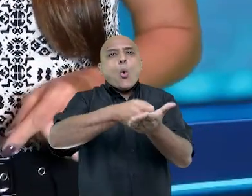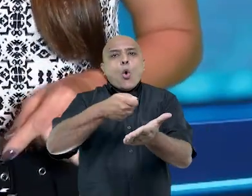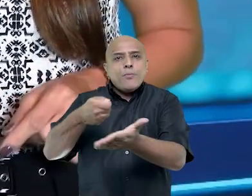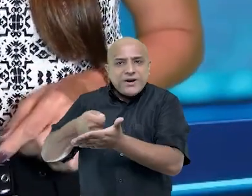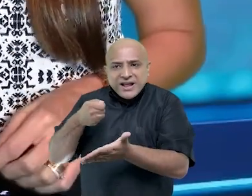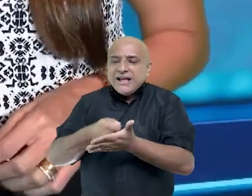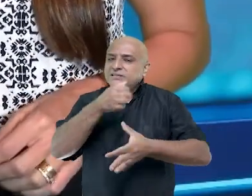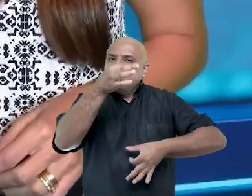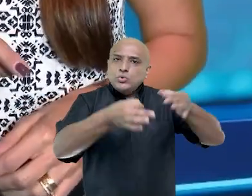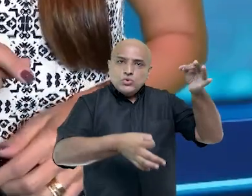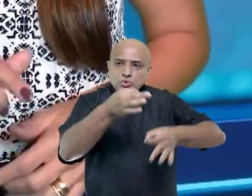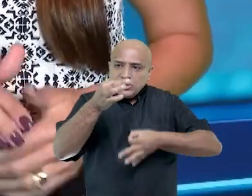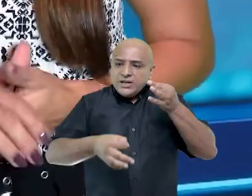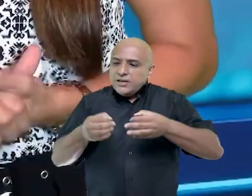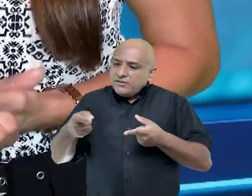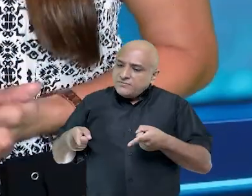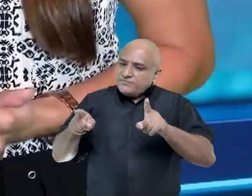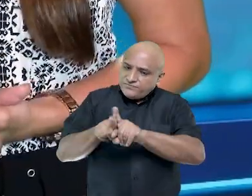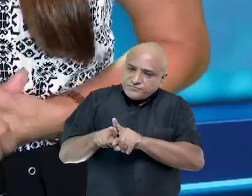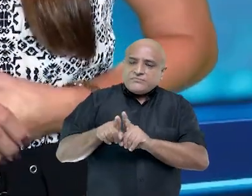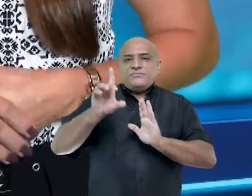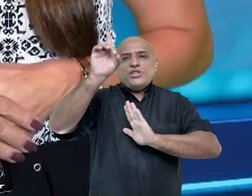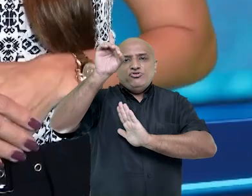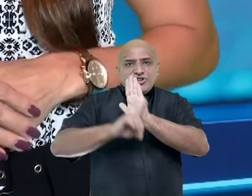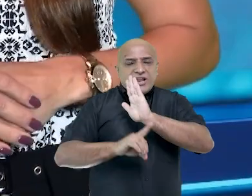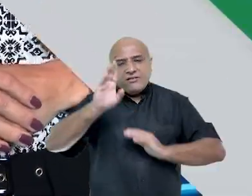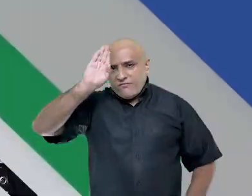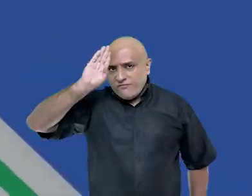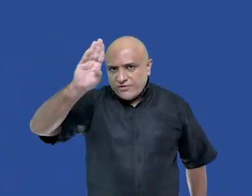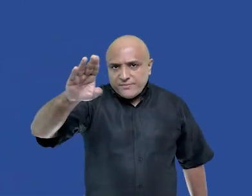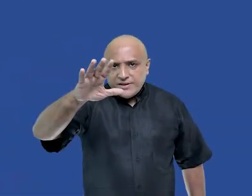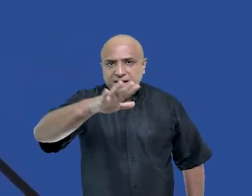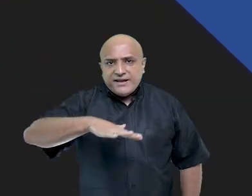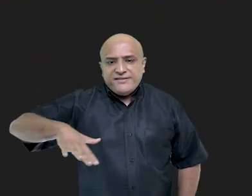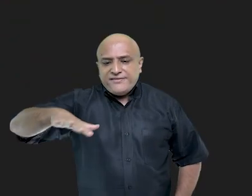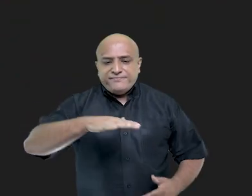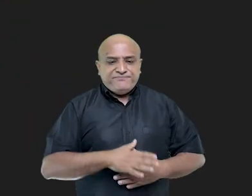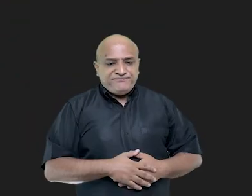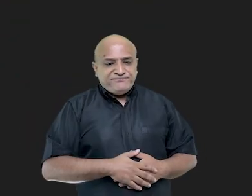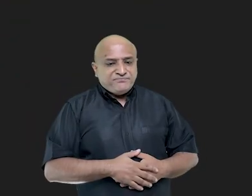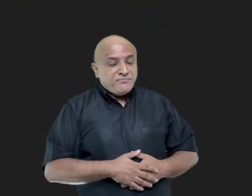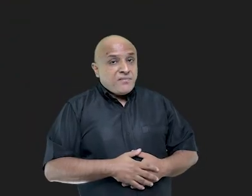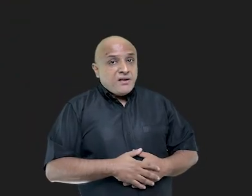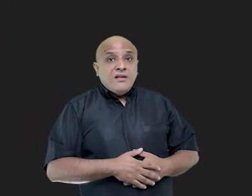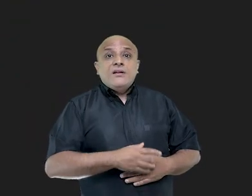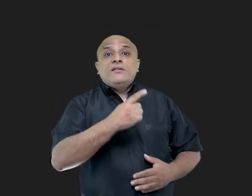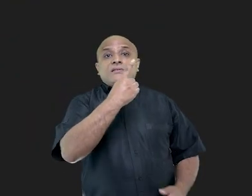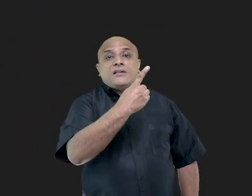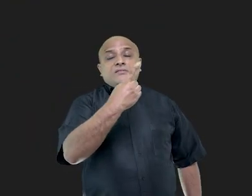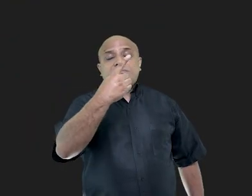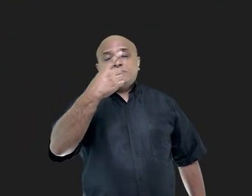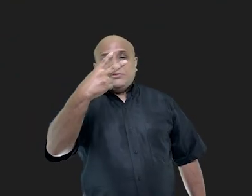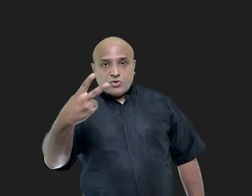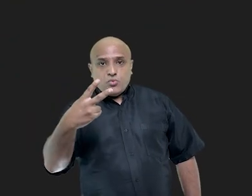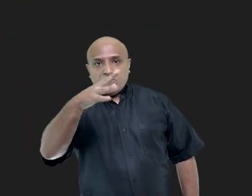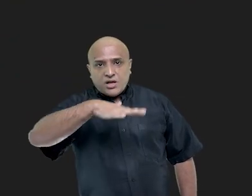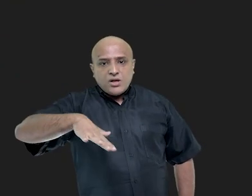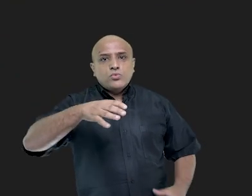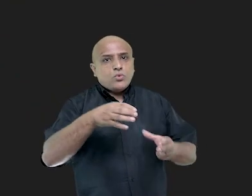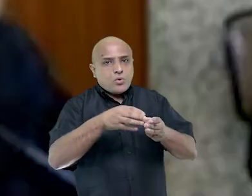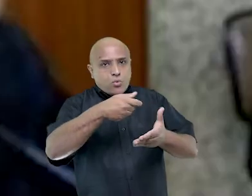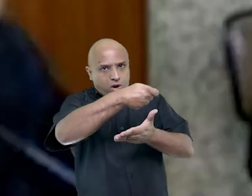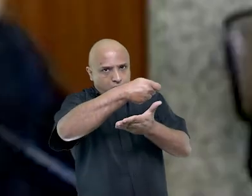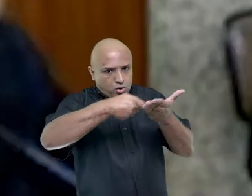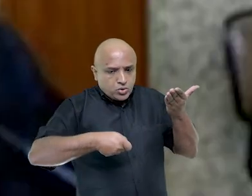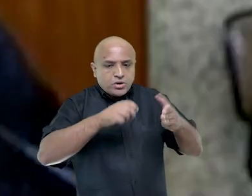obrigação jurídica vinculada aos direitos fundamentais. A mesma 12ª turma, dessa vez com